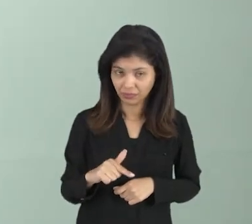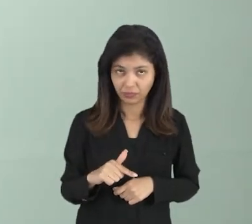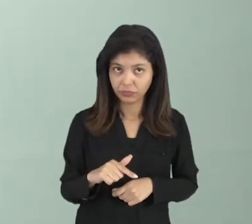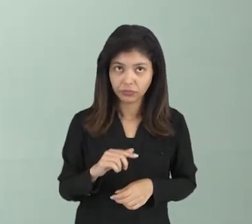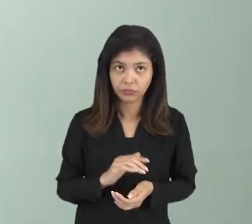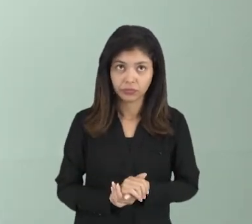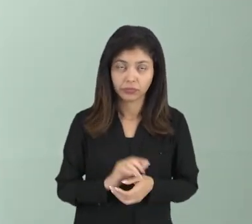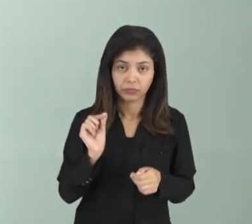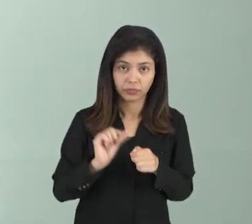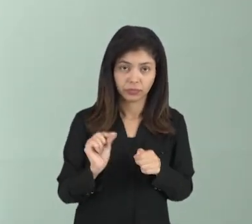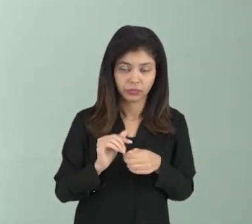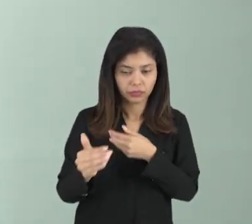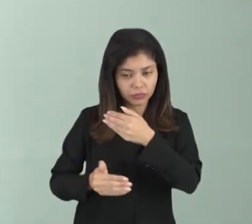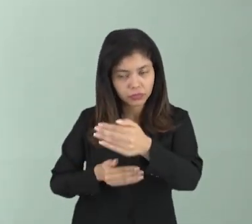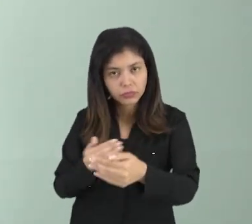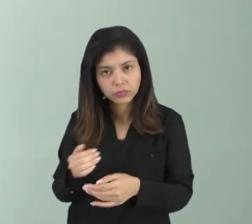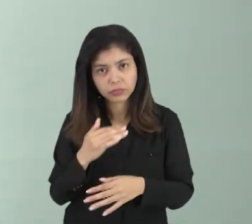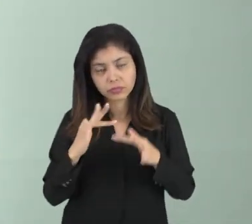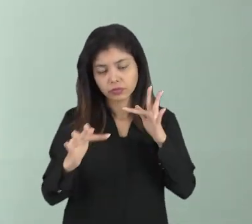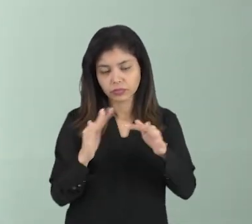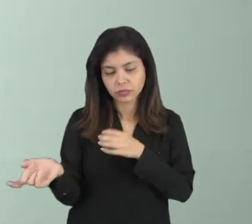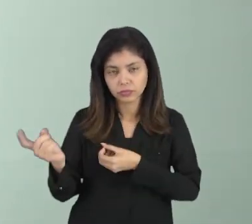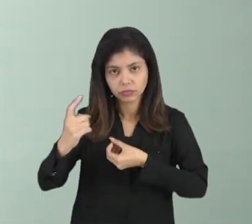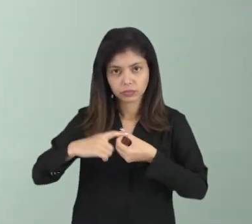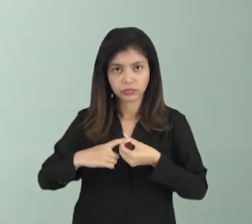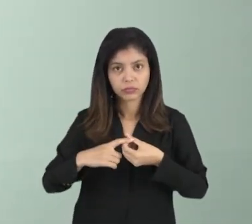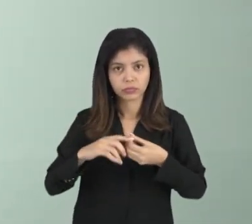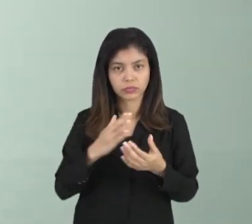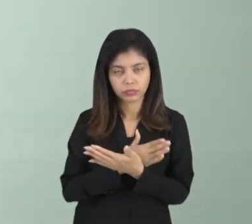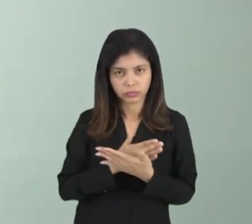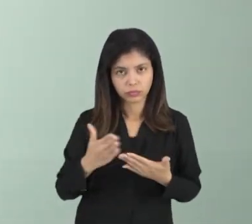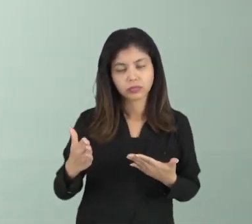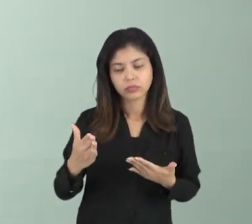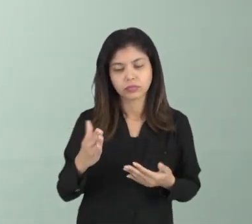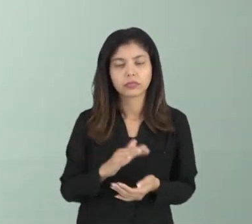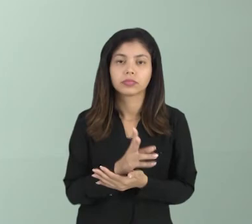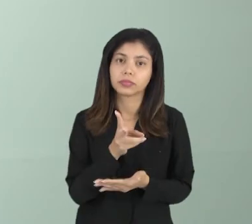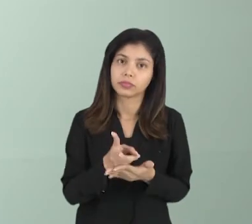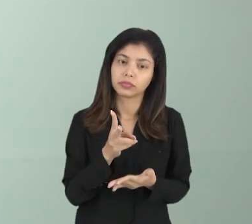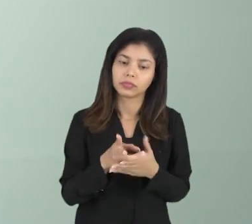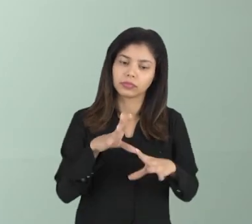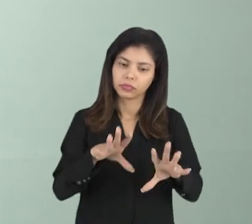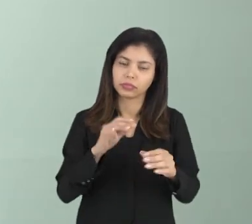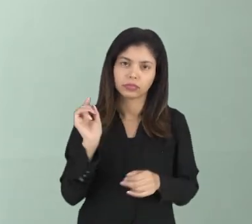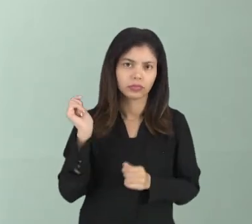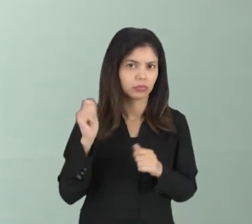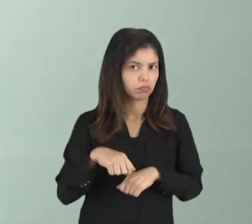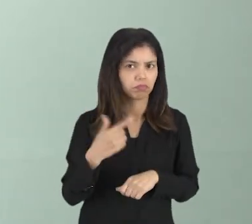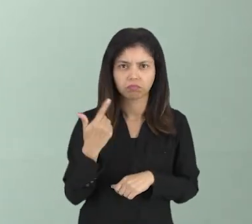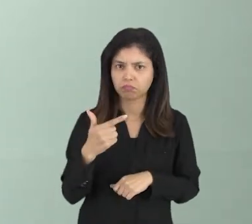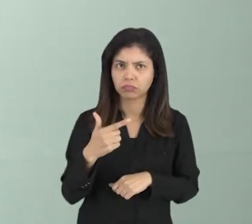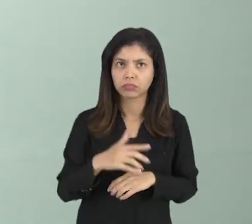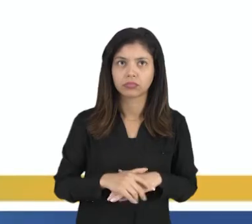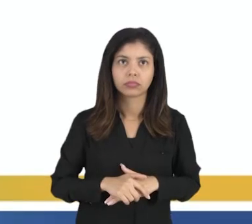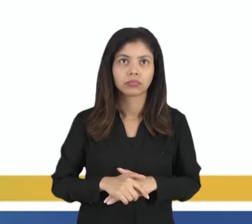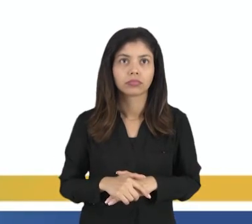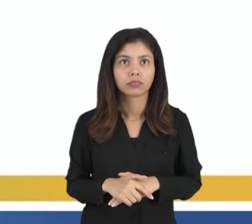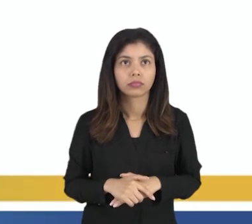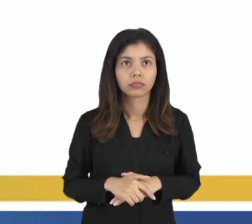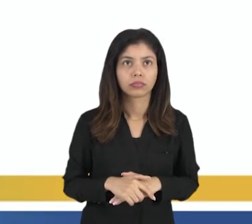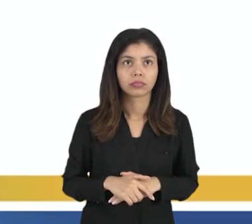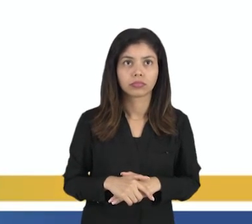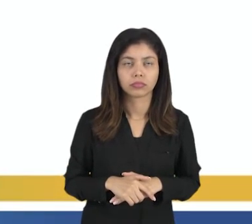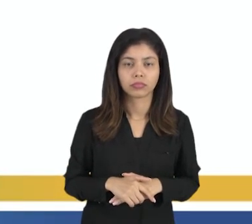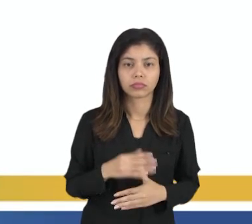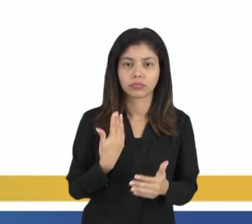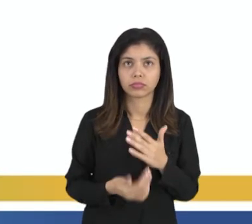faço um processo físico, voltar ao estado inicial da mesma maneira. É impossível, tá? Você sempre vai ter